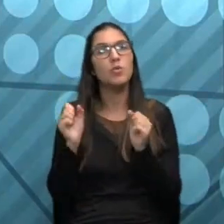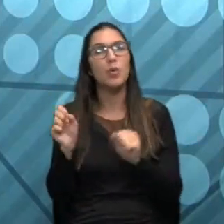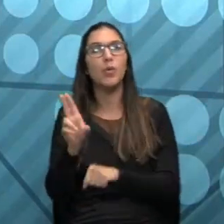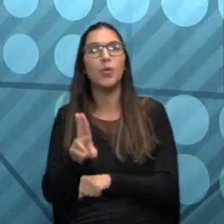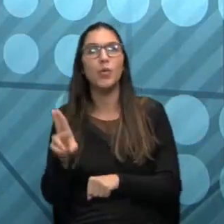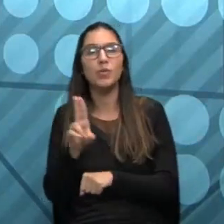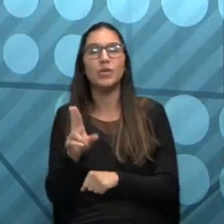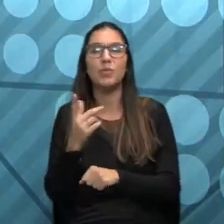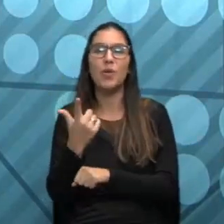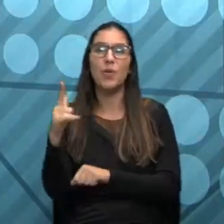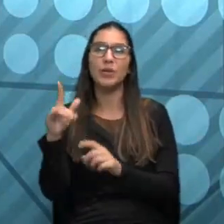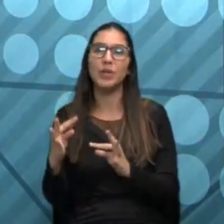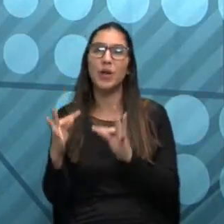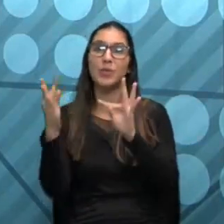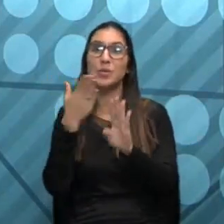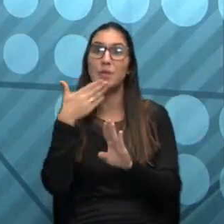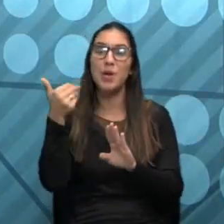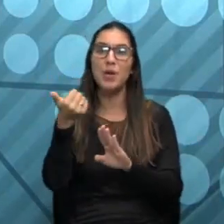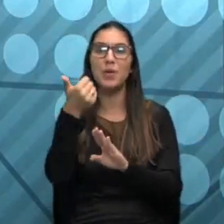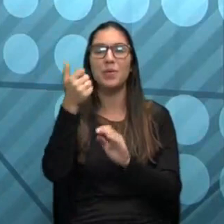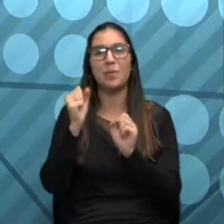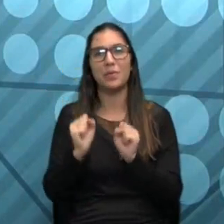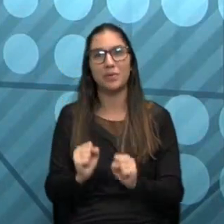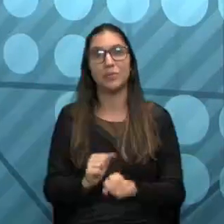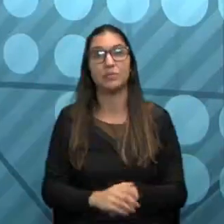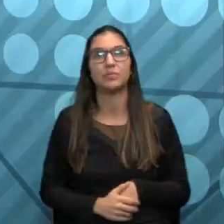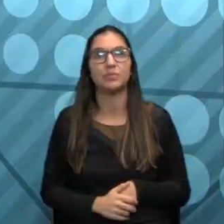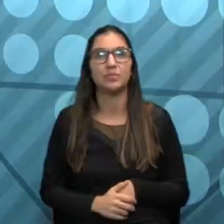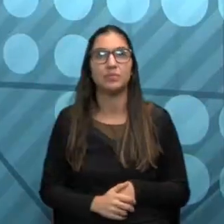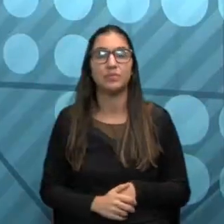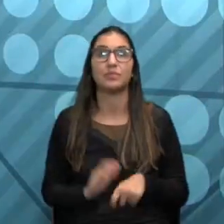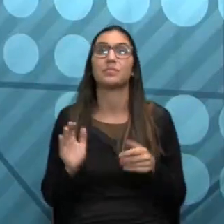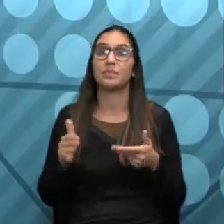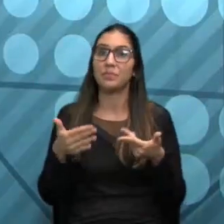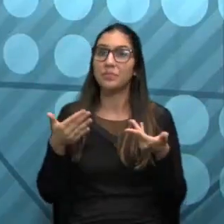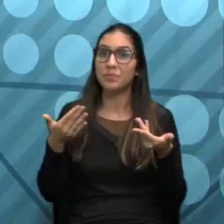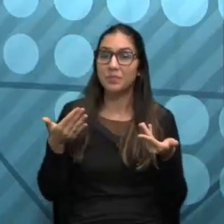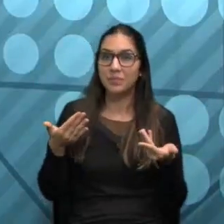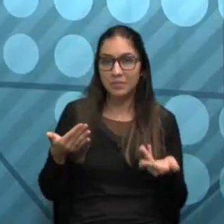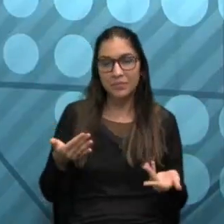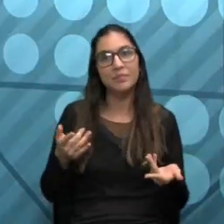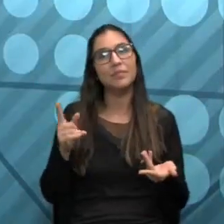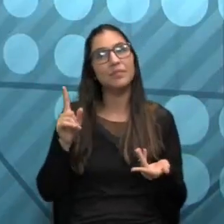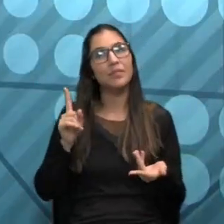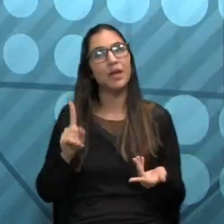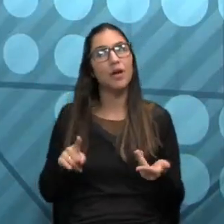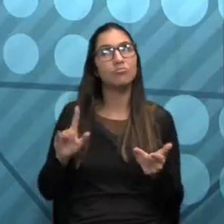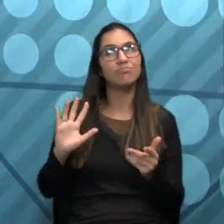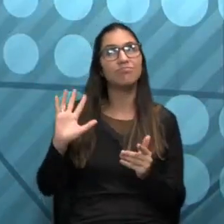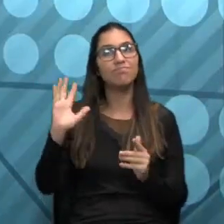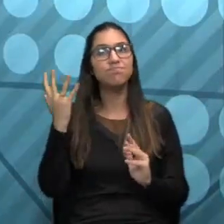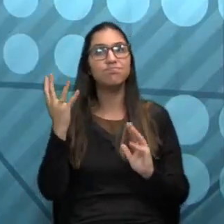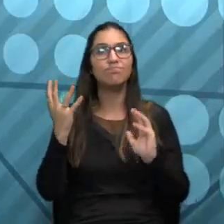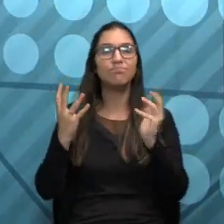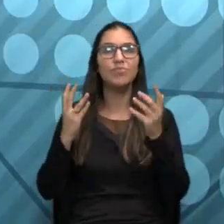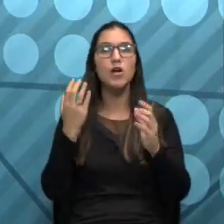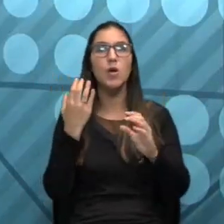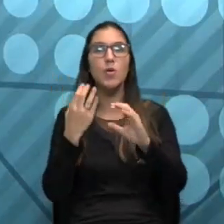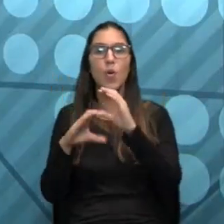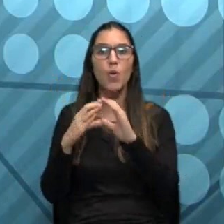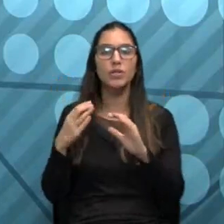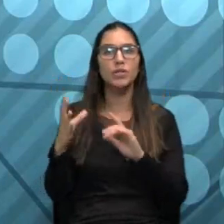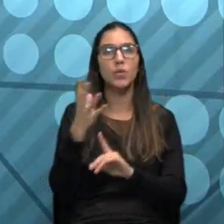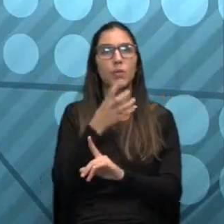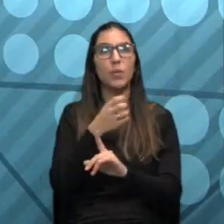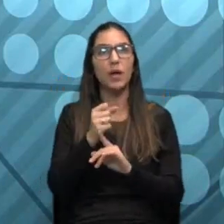utilizada uma tecnologia mais moderna. Então, é isso que é esse dilema da comunicação, da